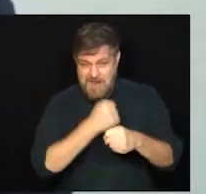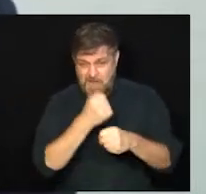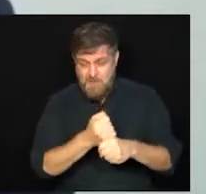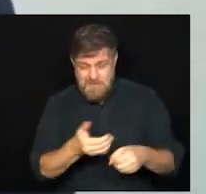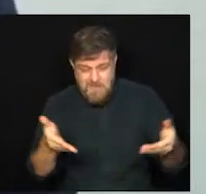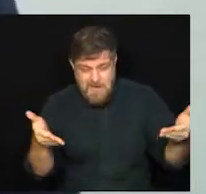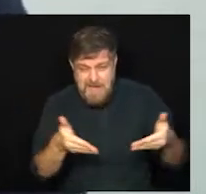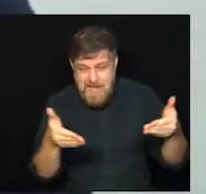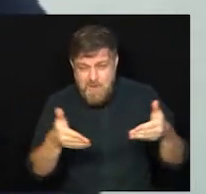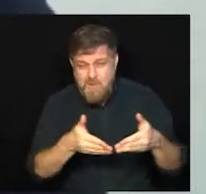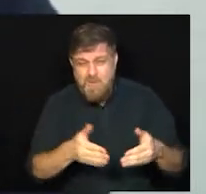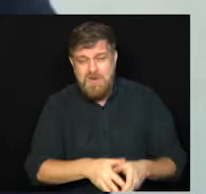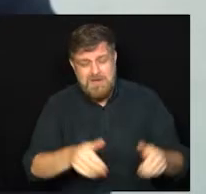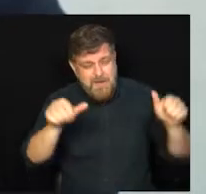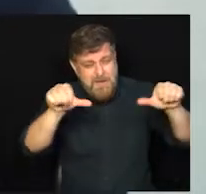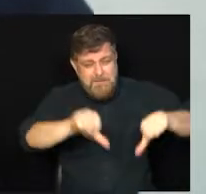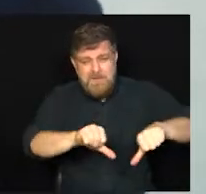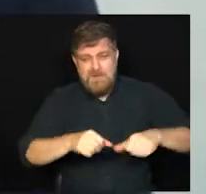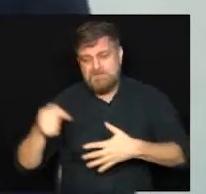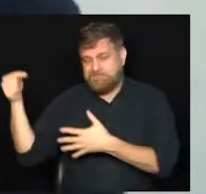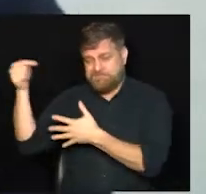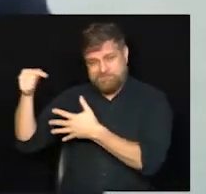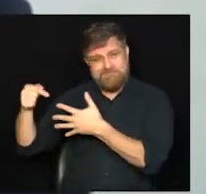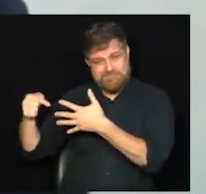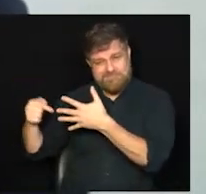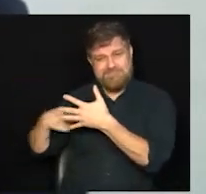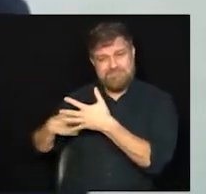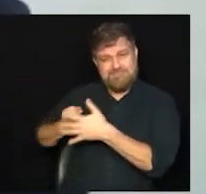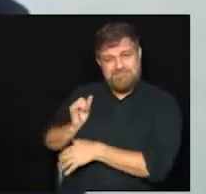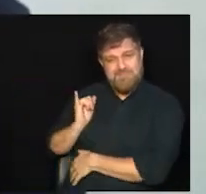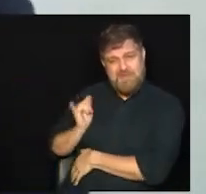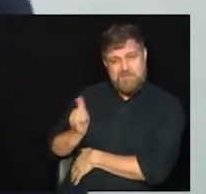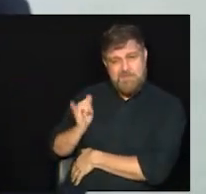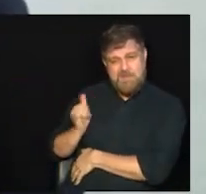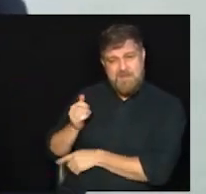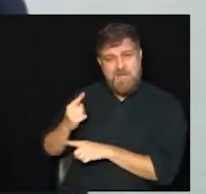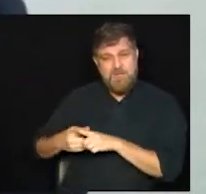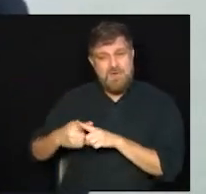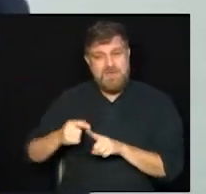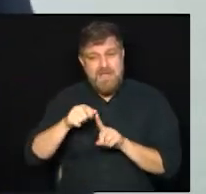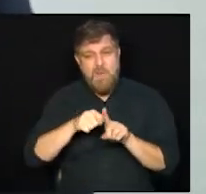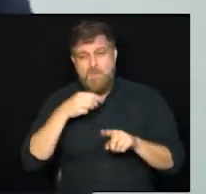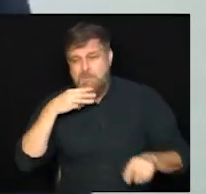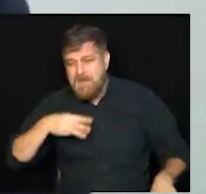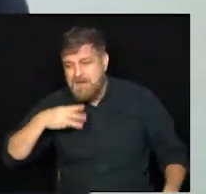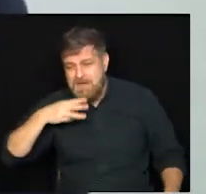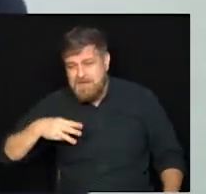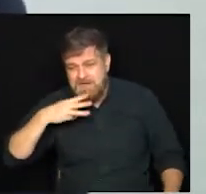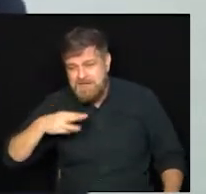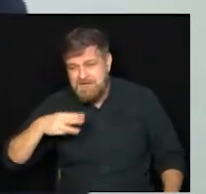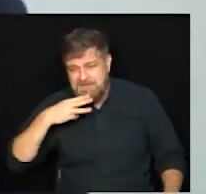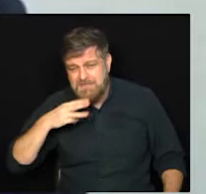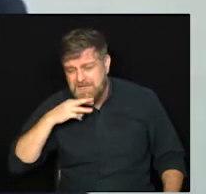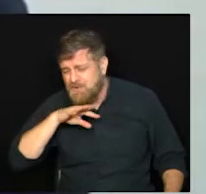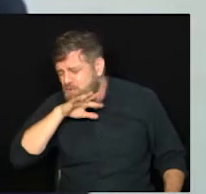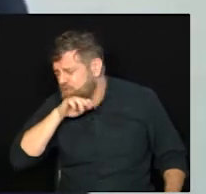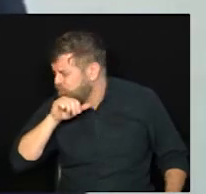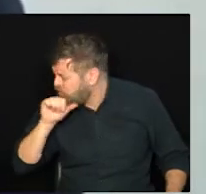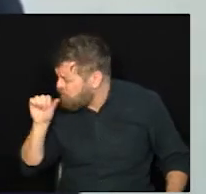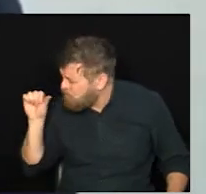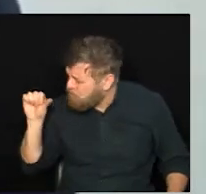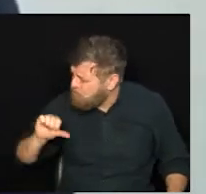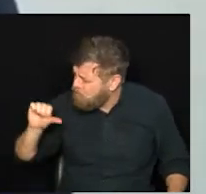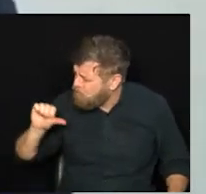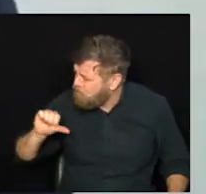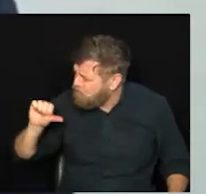pior pelos motivos que eu já falei, né? Porque a gente teve o mês de março muito ruim e